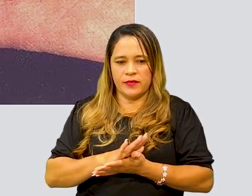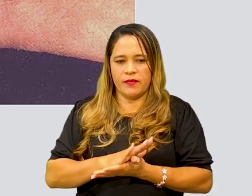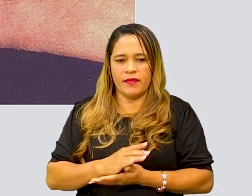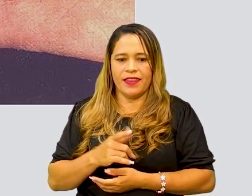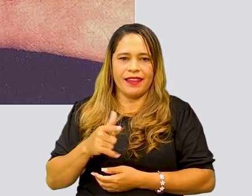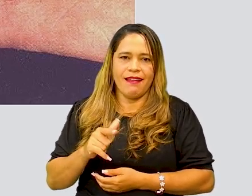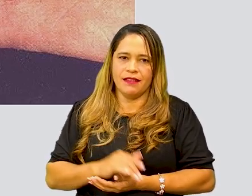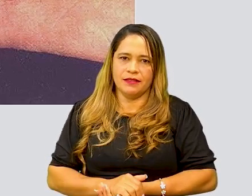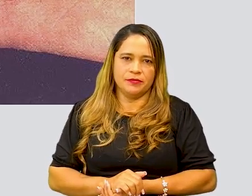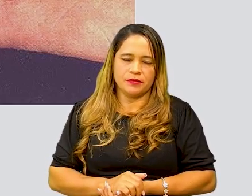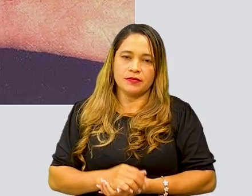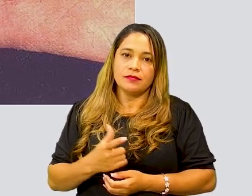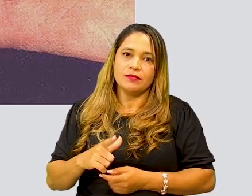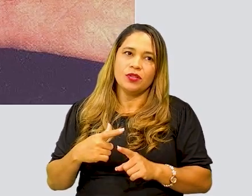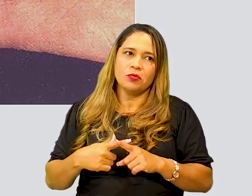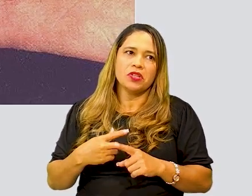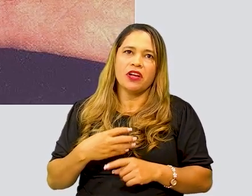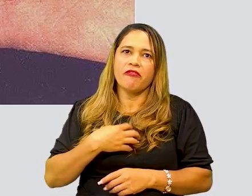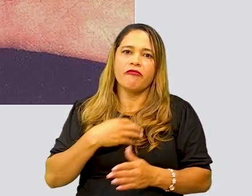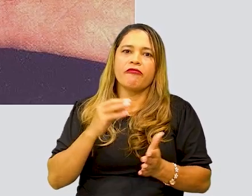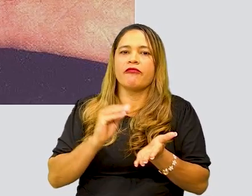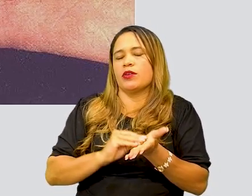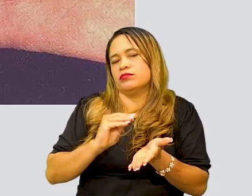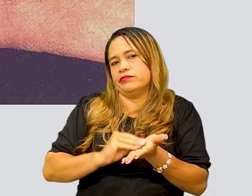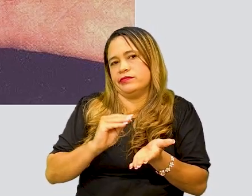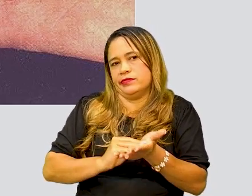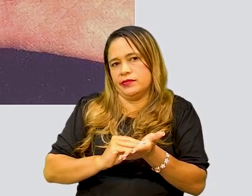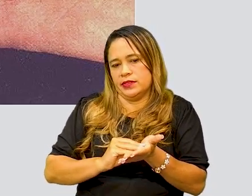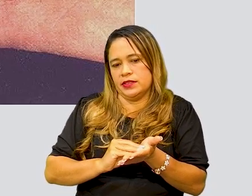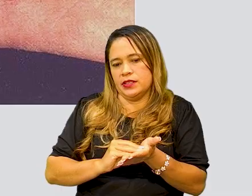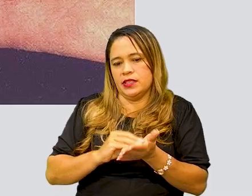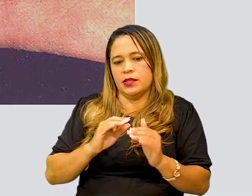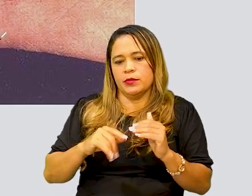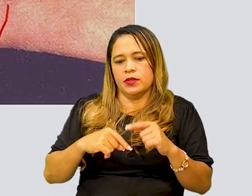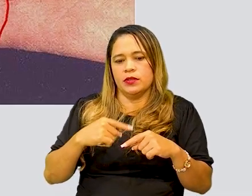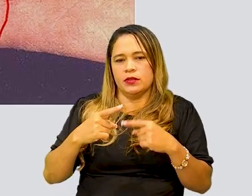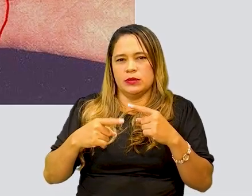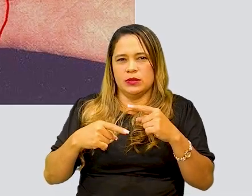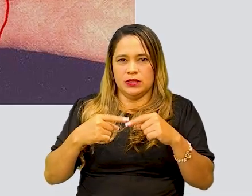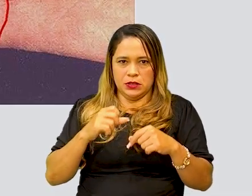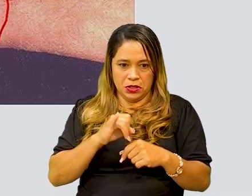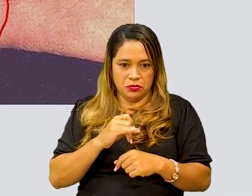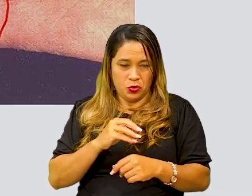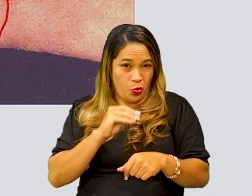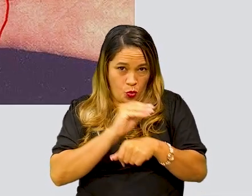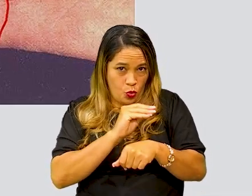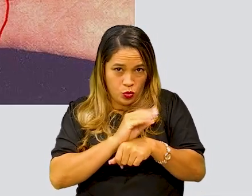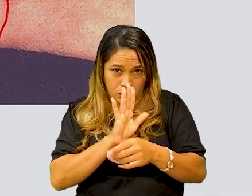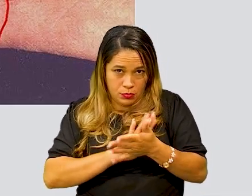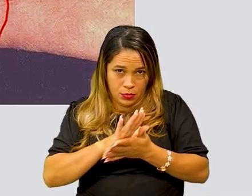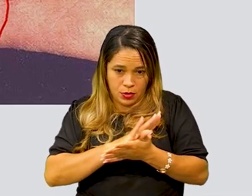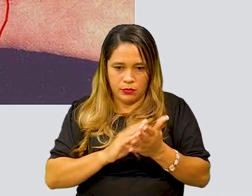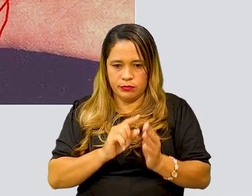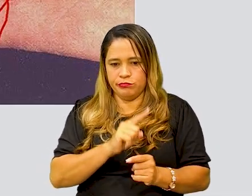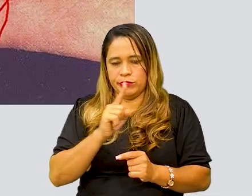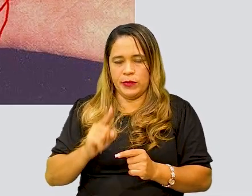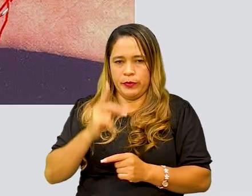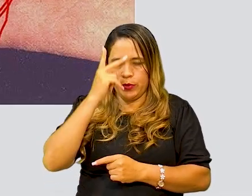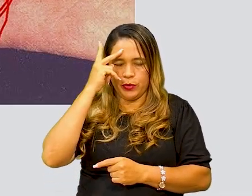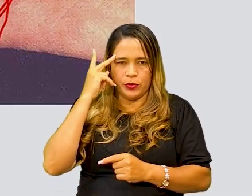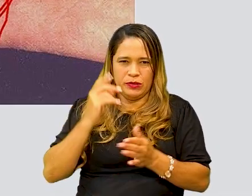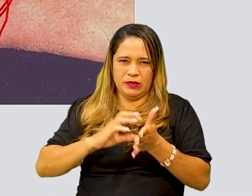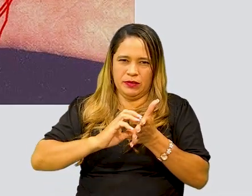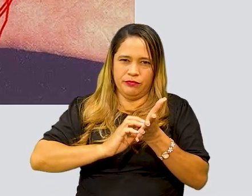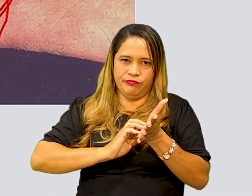sentindo nada, porque tem perda de sensibilidade. E isso vai evoluindo, se não tratar, aqui, ó, para casos onde a pessoa começa a